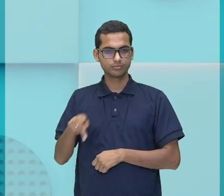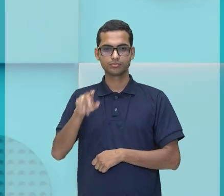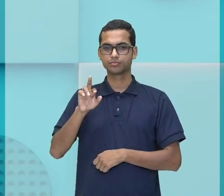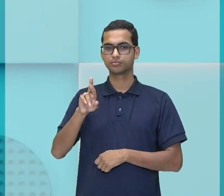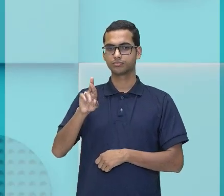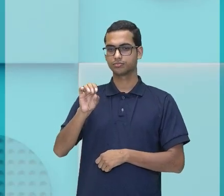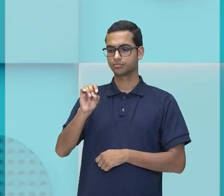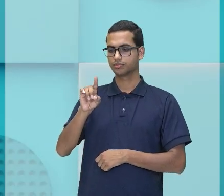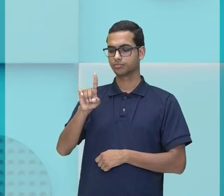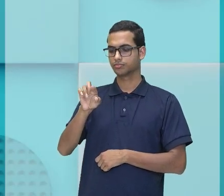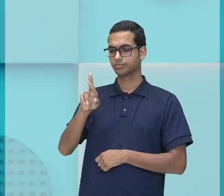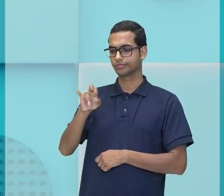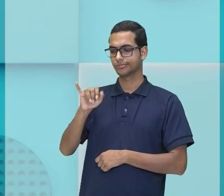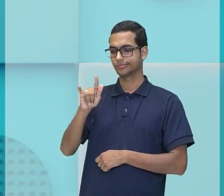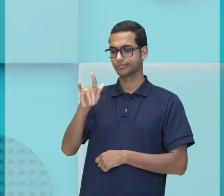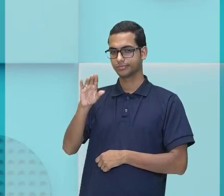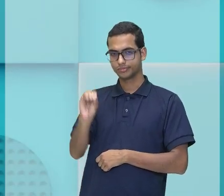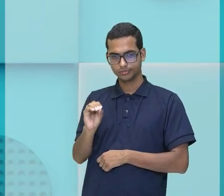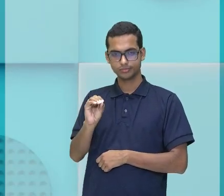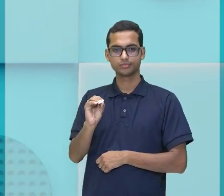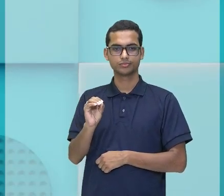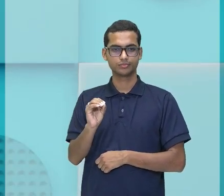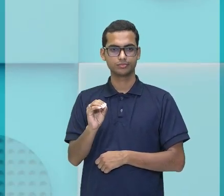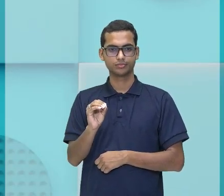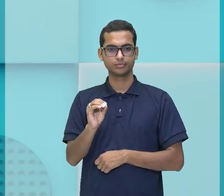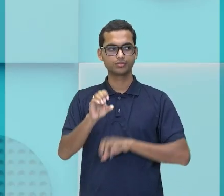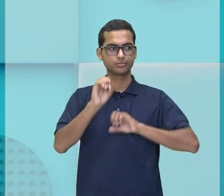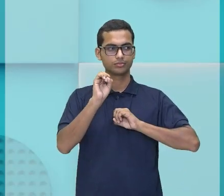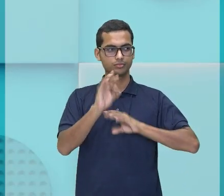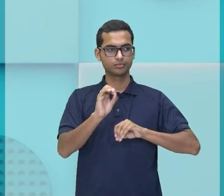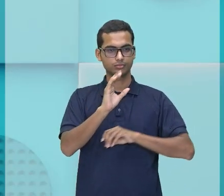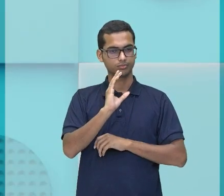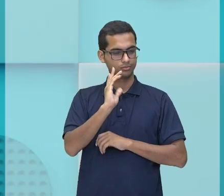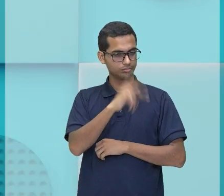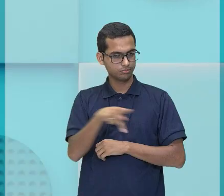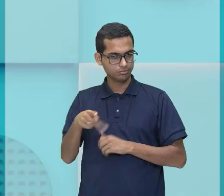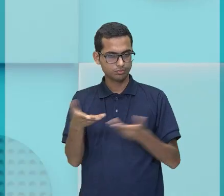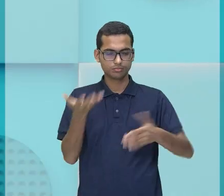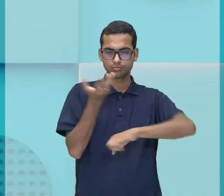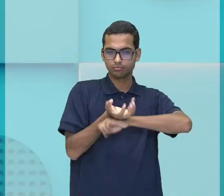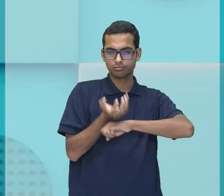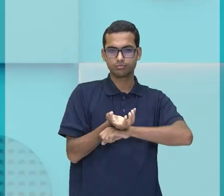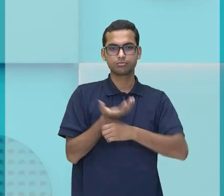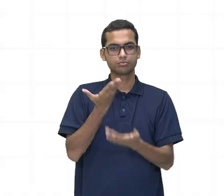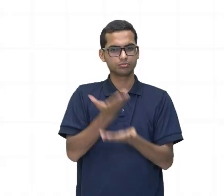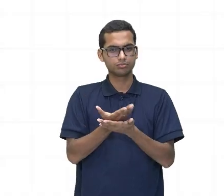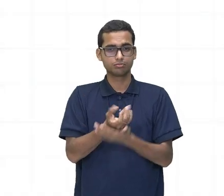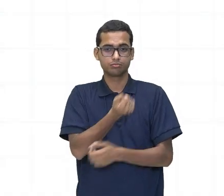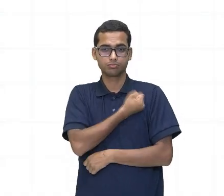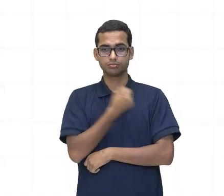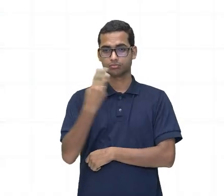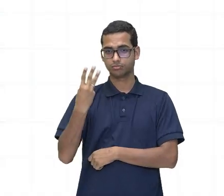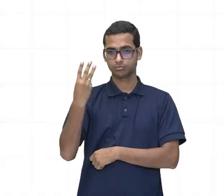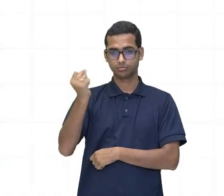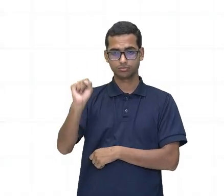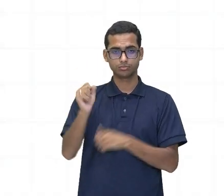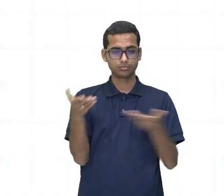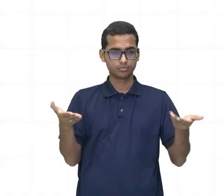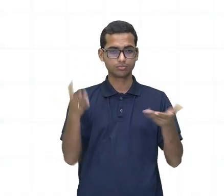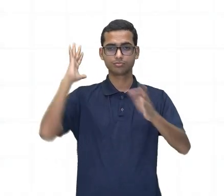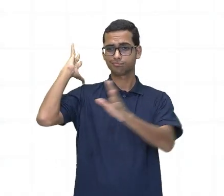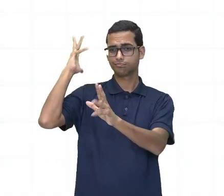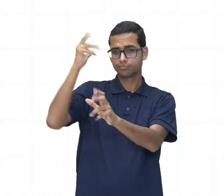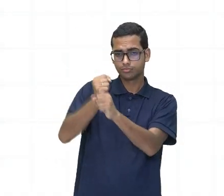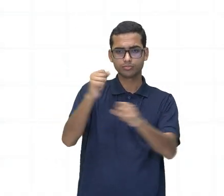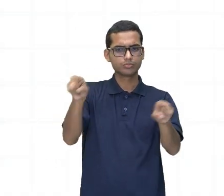Rodrigo Ribeiro, ministrante desse componente. E na nossa aula de número 38, nós teremos